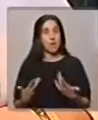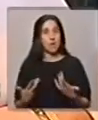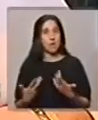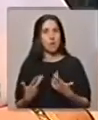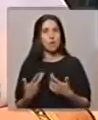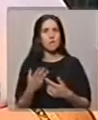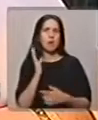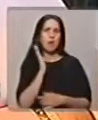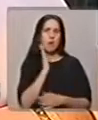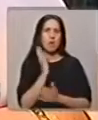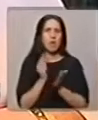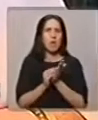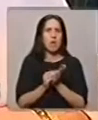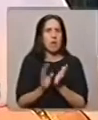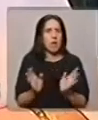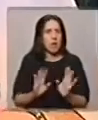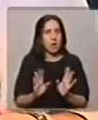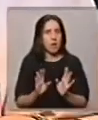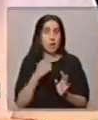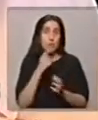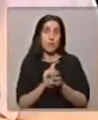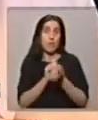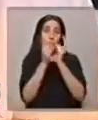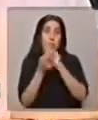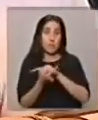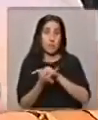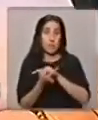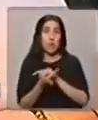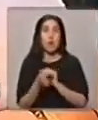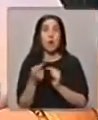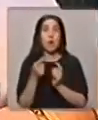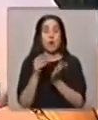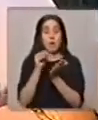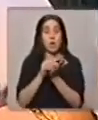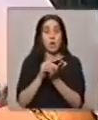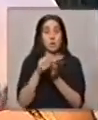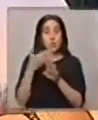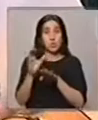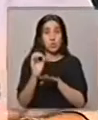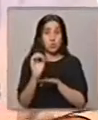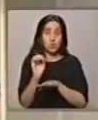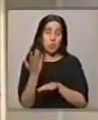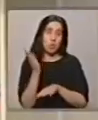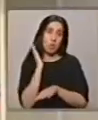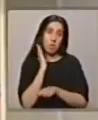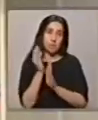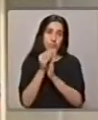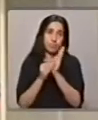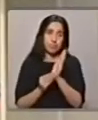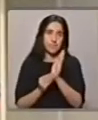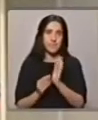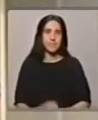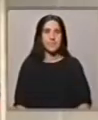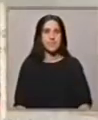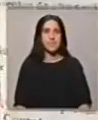nas obrigações. Ou seja, dito o contrário, porque não estão excluídas, têm agora a obrigação de serem declaradas. Em resposta, o